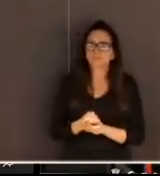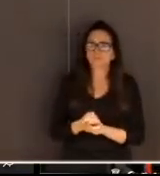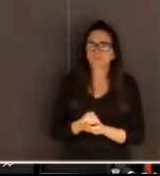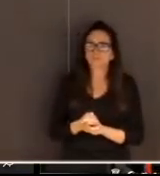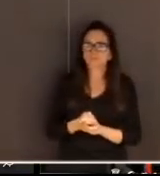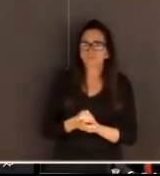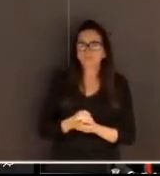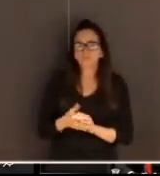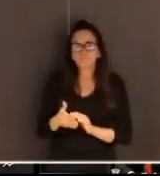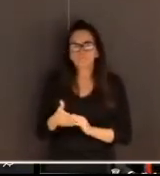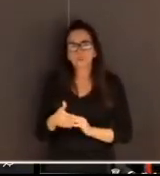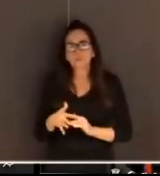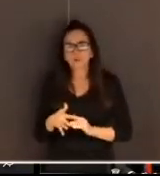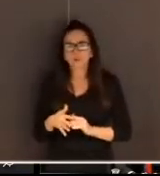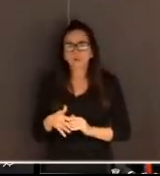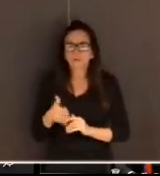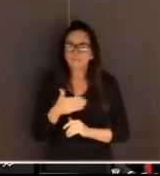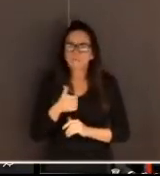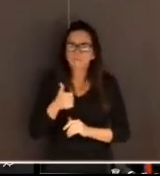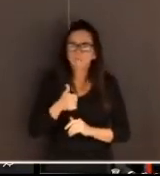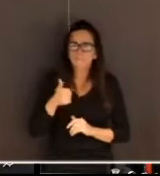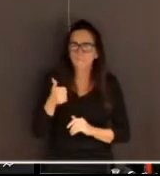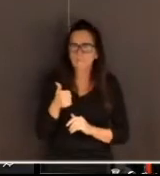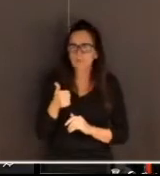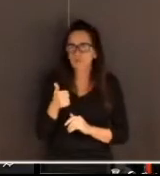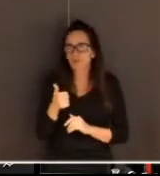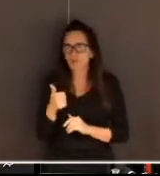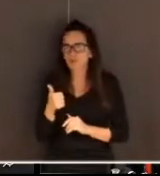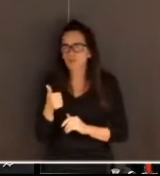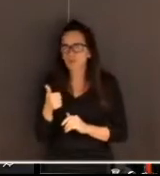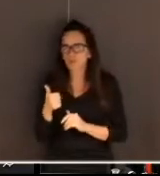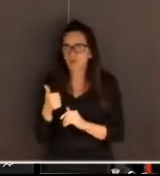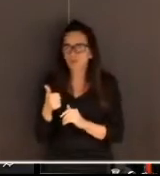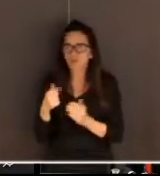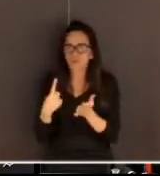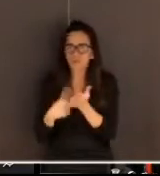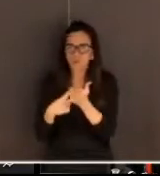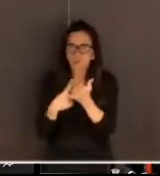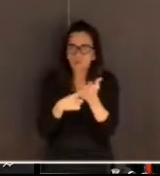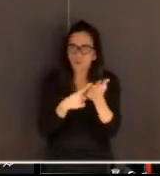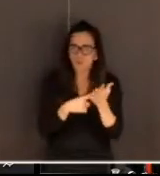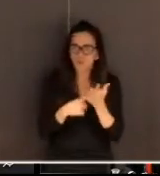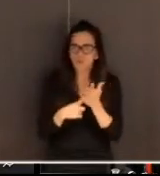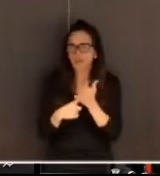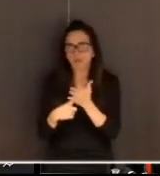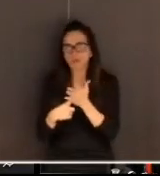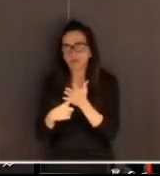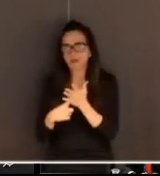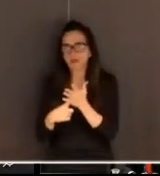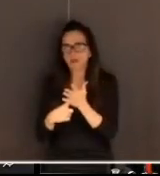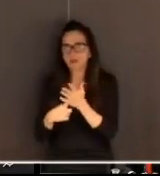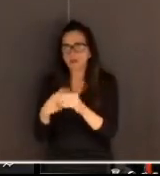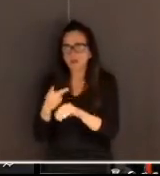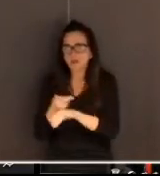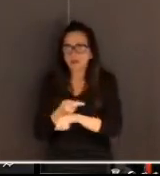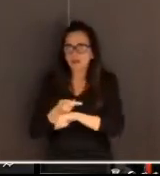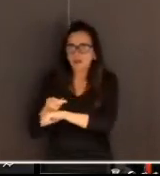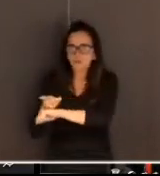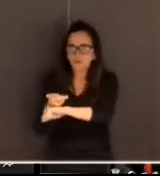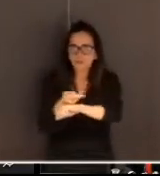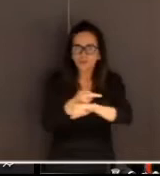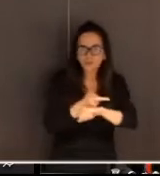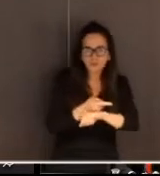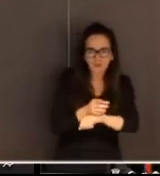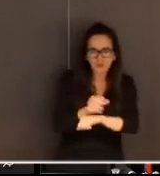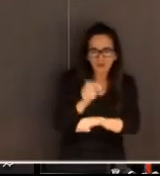o melhor nesses casos, para estabelecer essas questões, é procurar no direito comparado. E